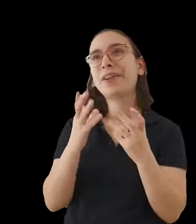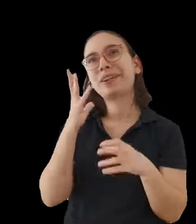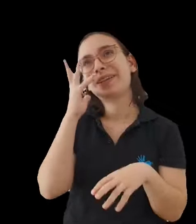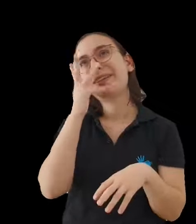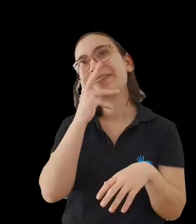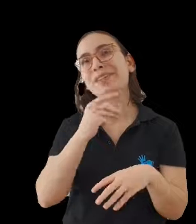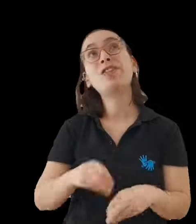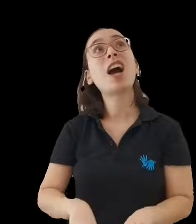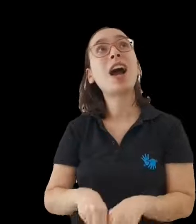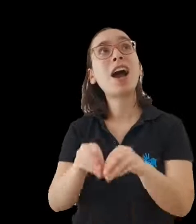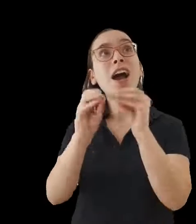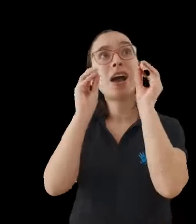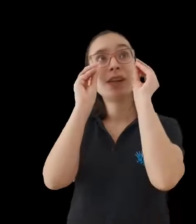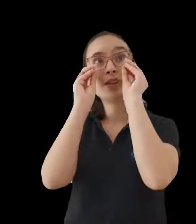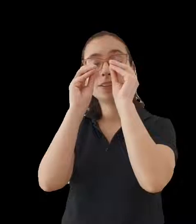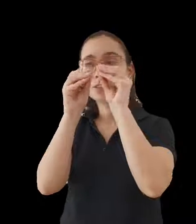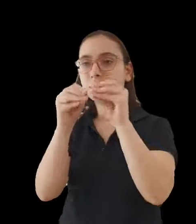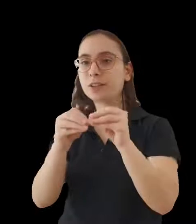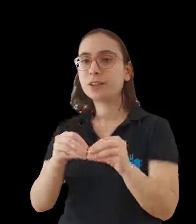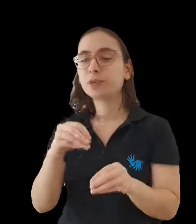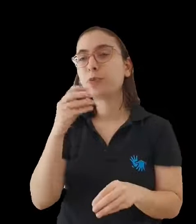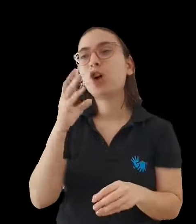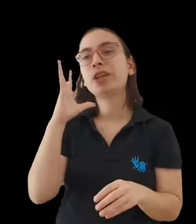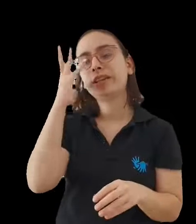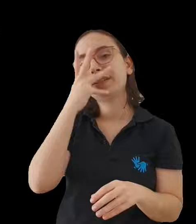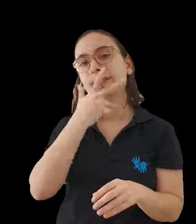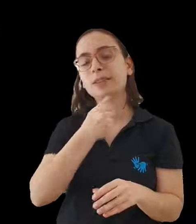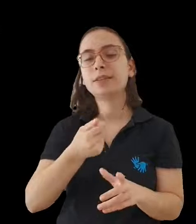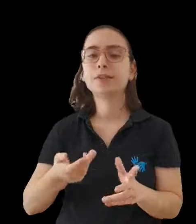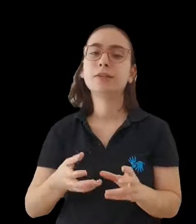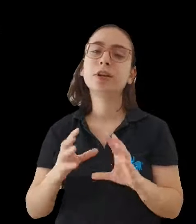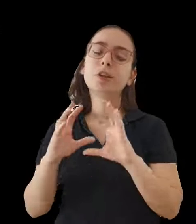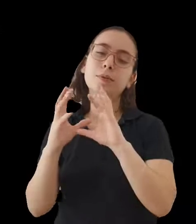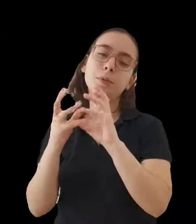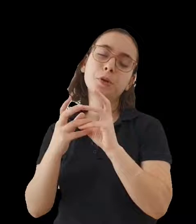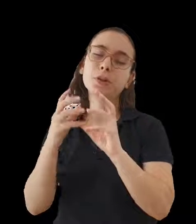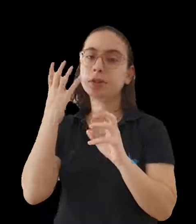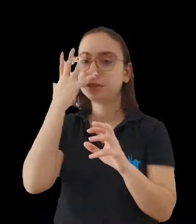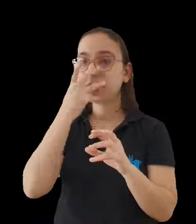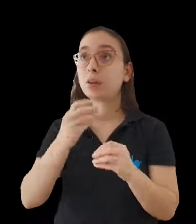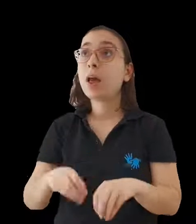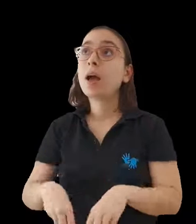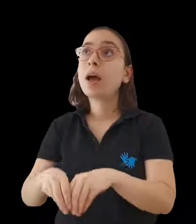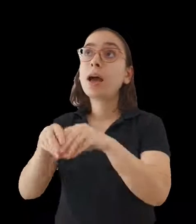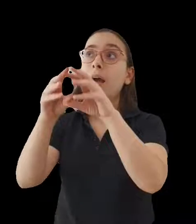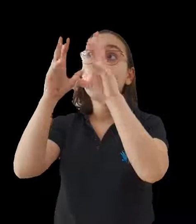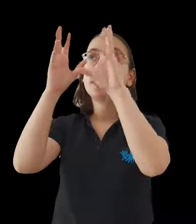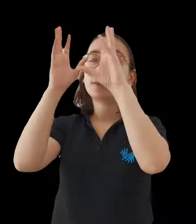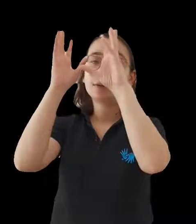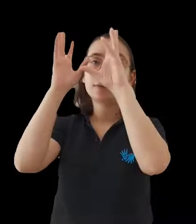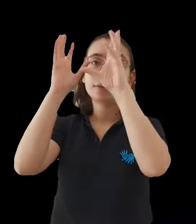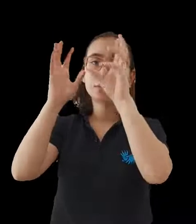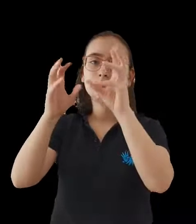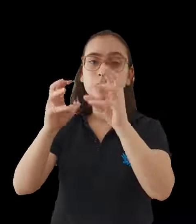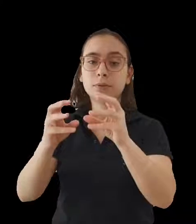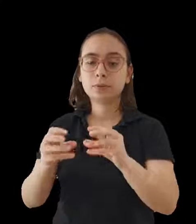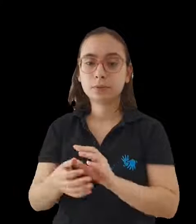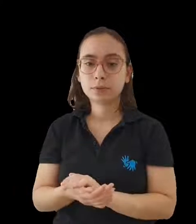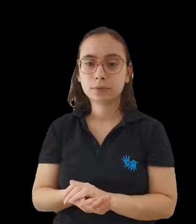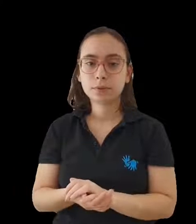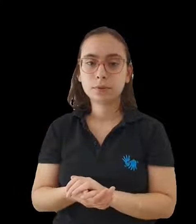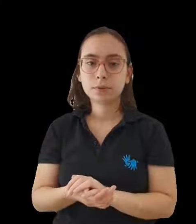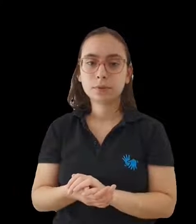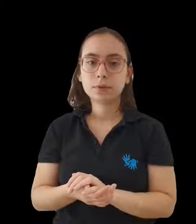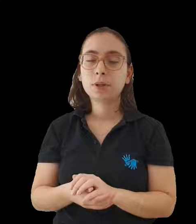cima. Ai, que bola linda. Ai, a minha bola é tão bonita, eu vou jogar mais para cima. Ai, que linda. E assim ela vai